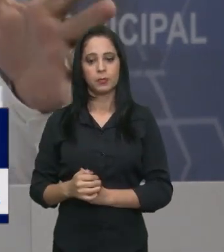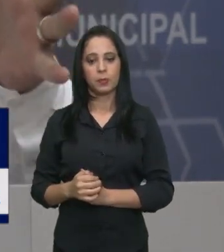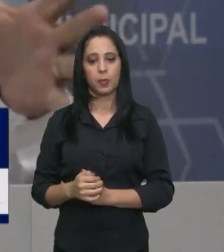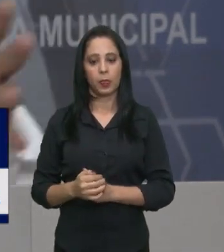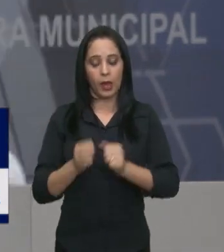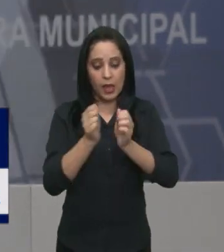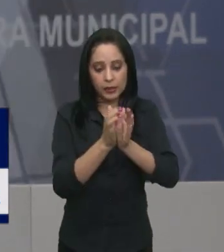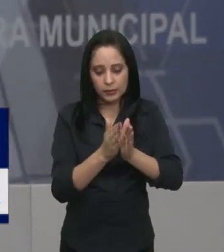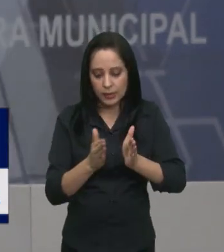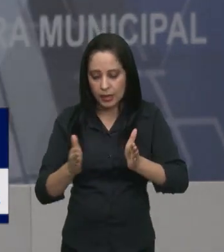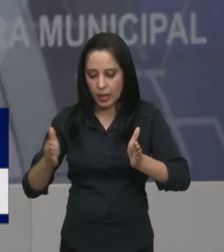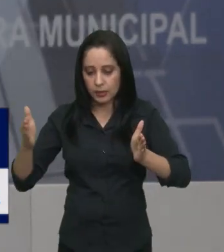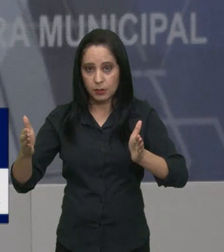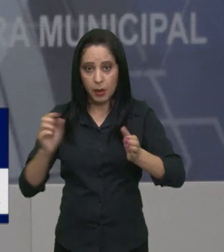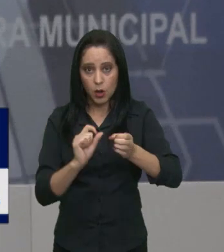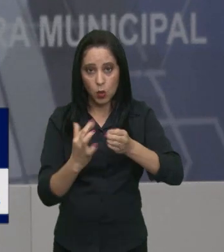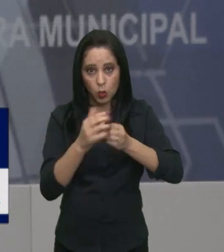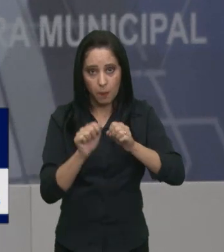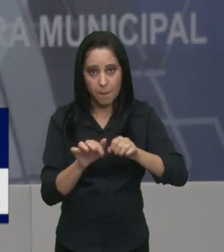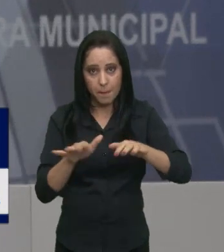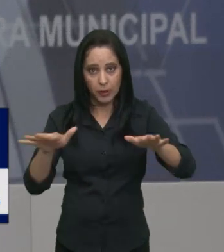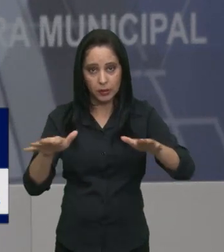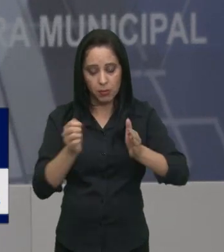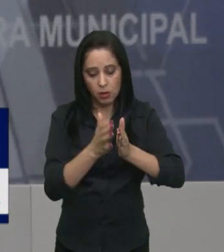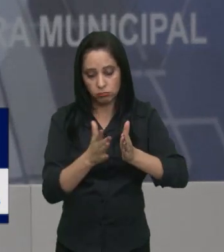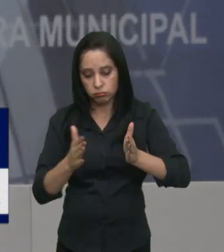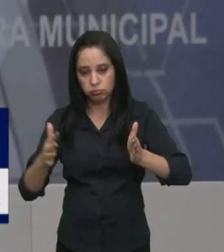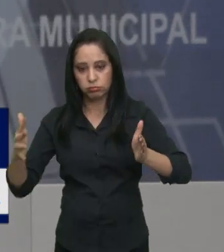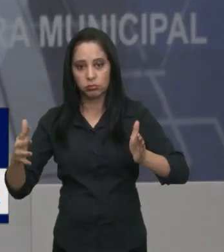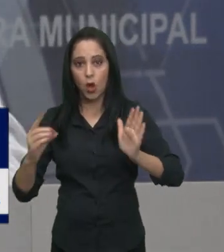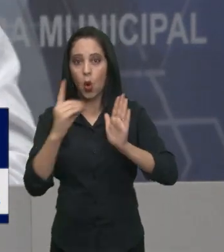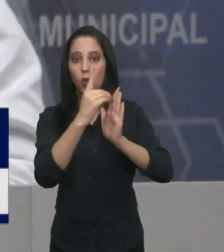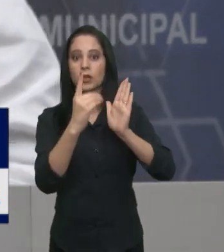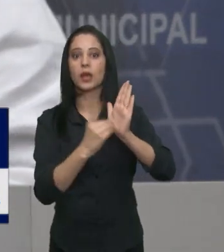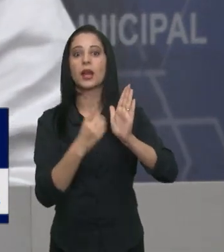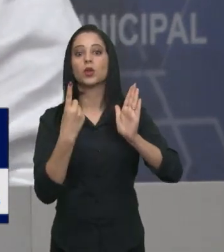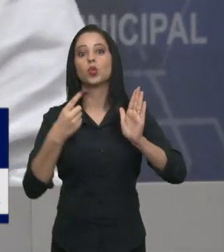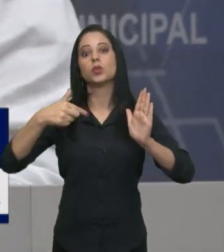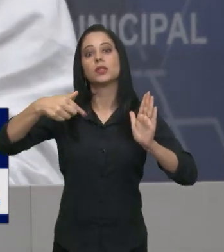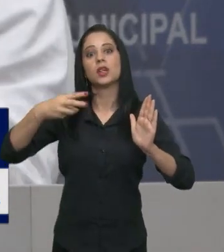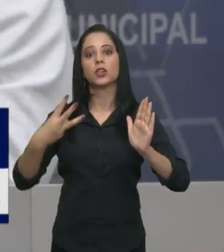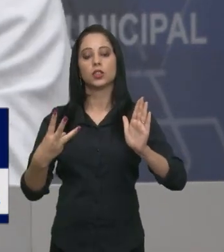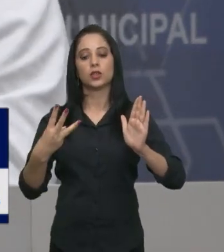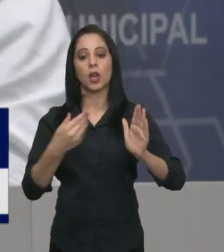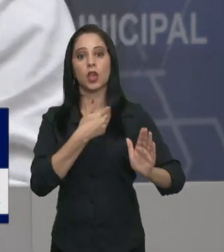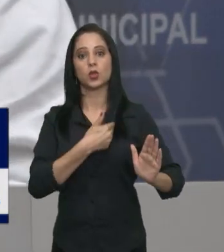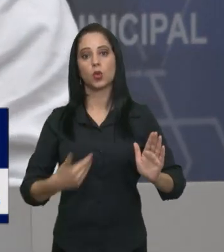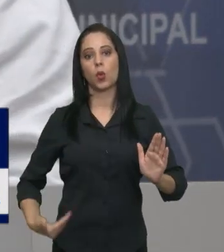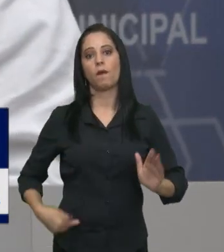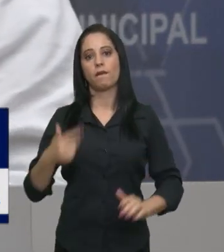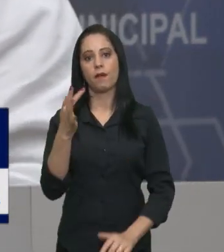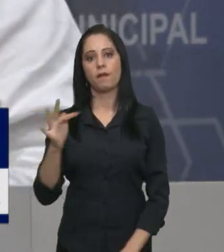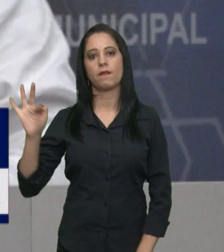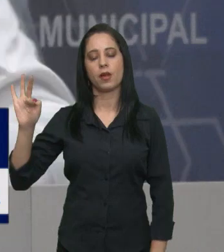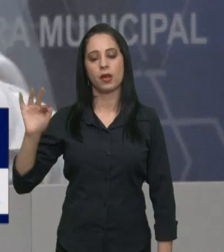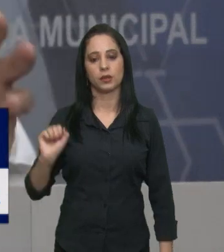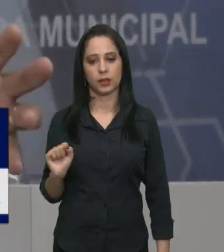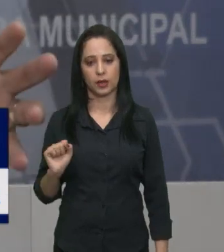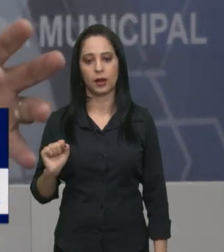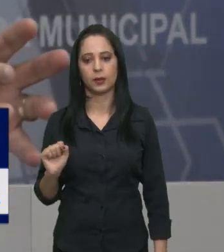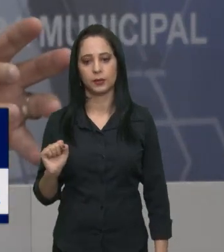Nesse período da pandemia, o decreto 173 do governo federal,